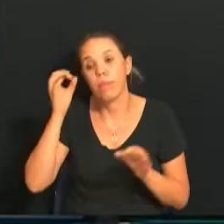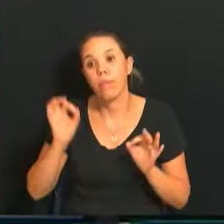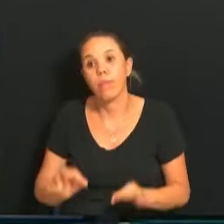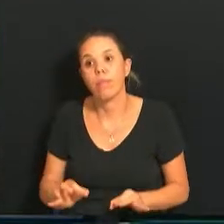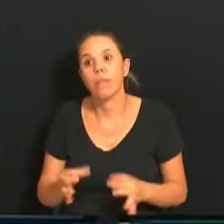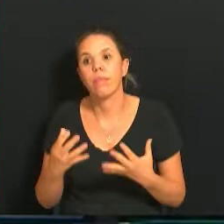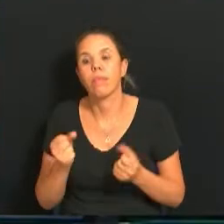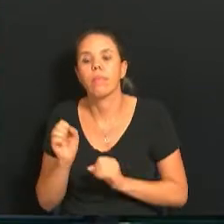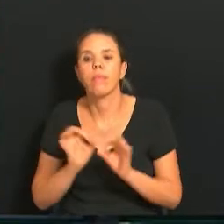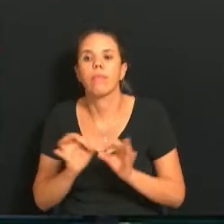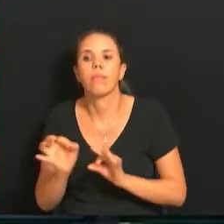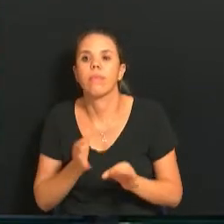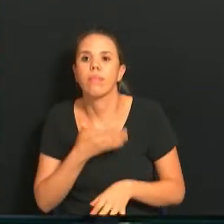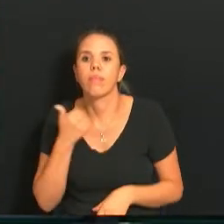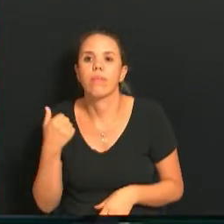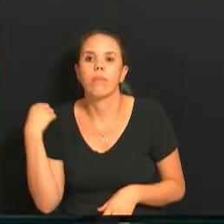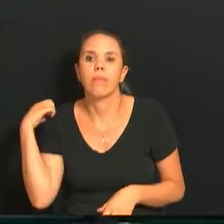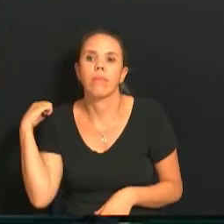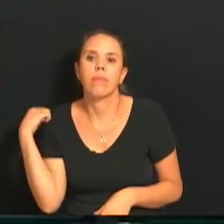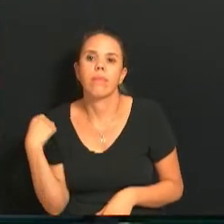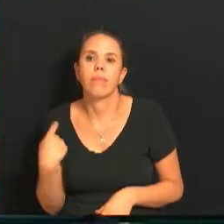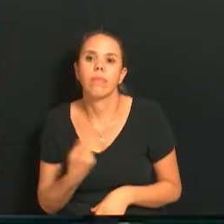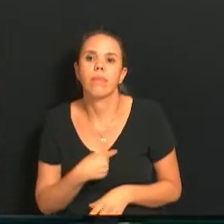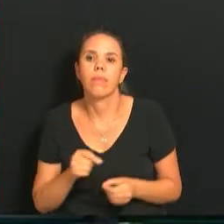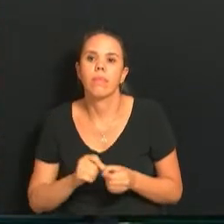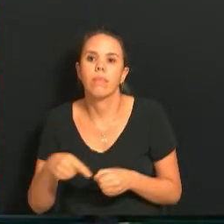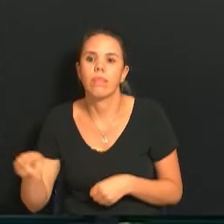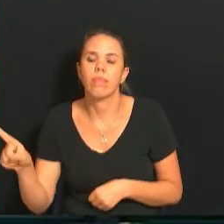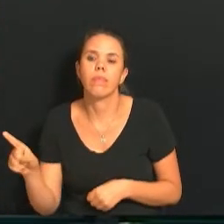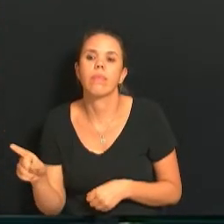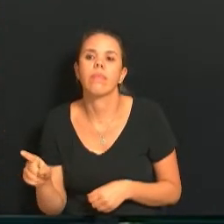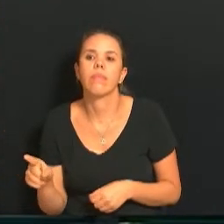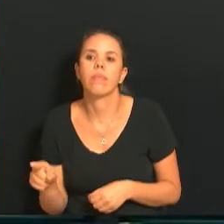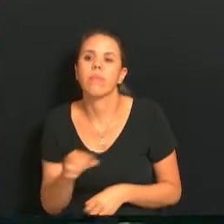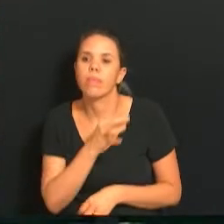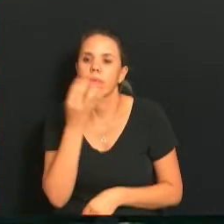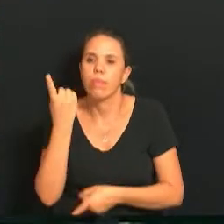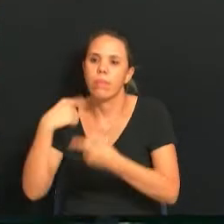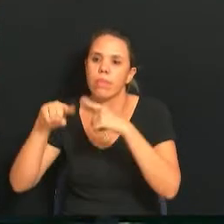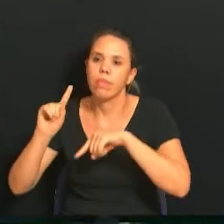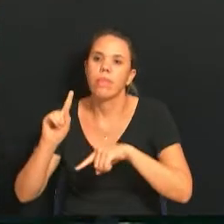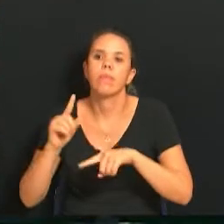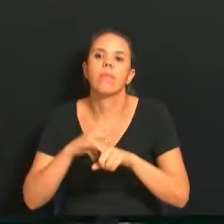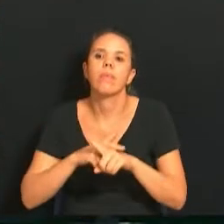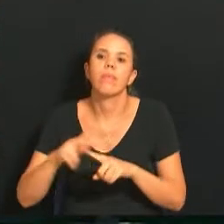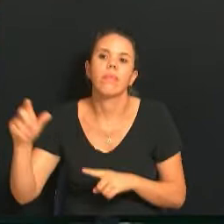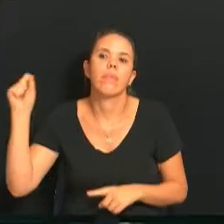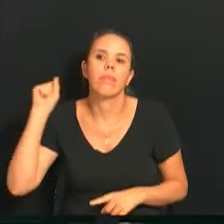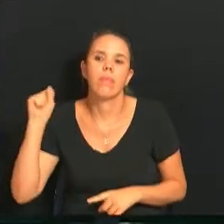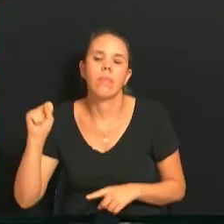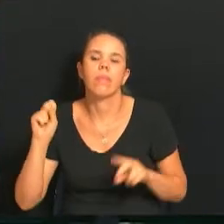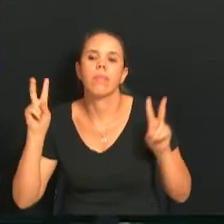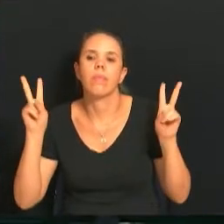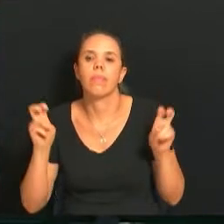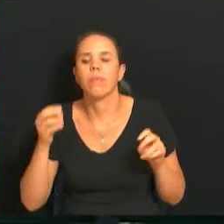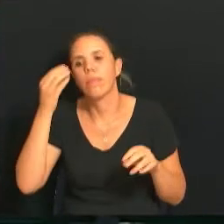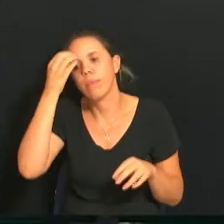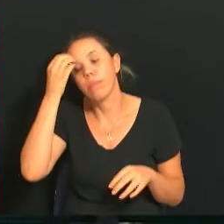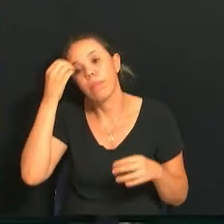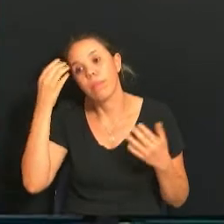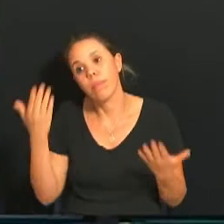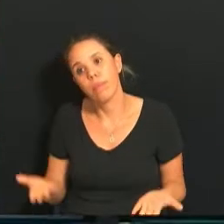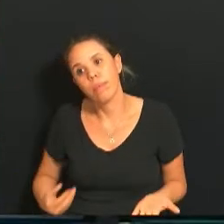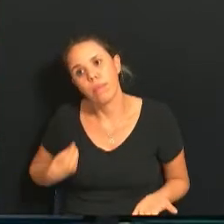nos preparar da melhor maneira para que a gente vá lá e faça um grande jogo, né? Questão da jogada, a gente